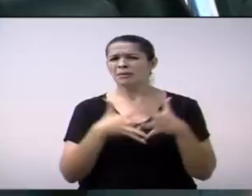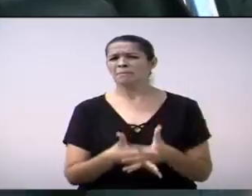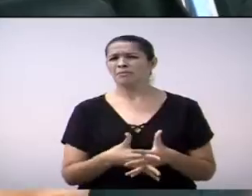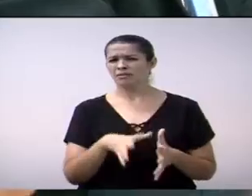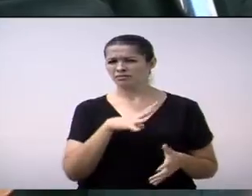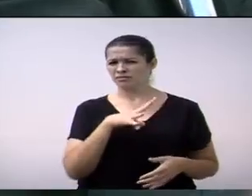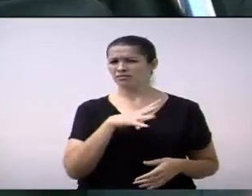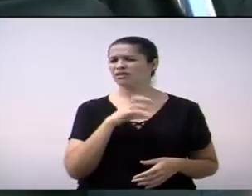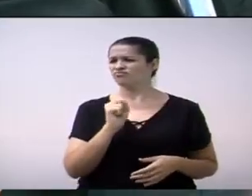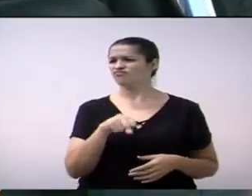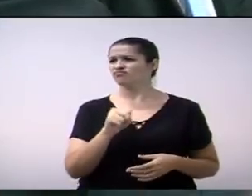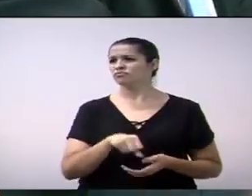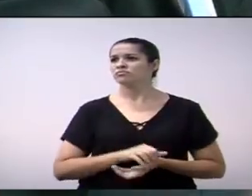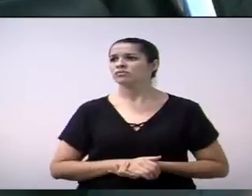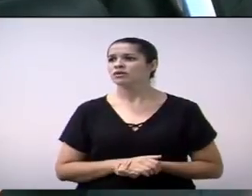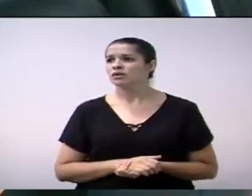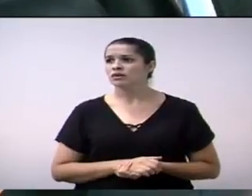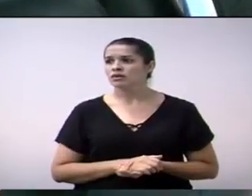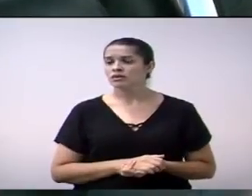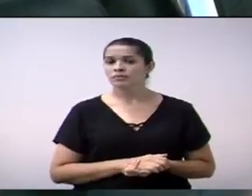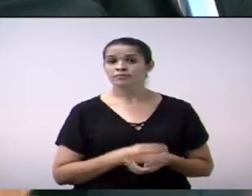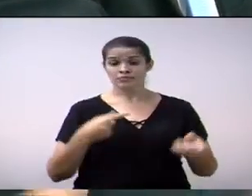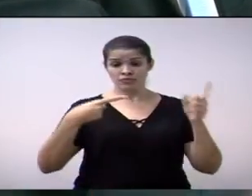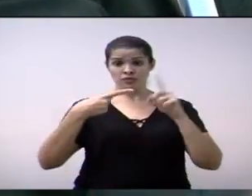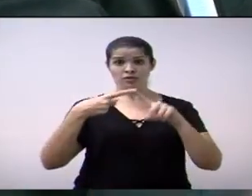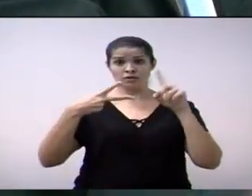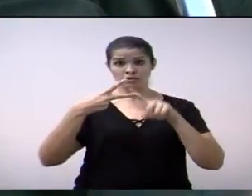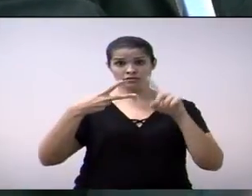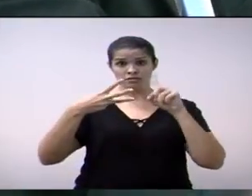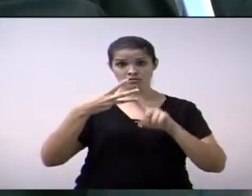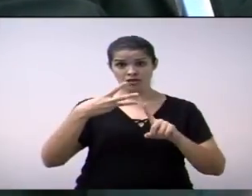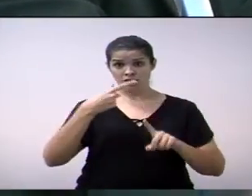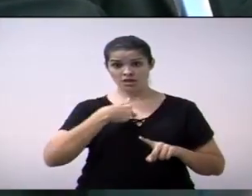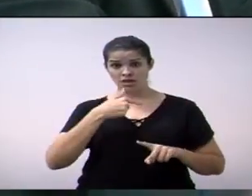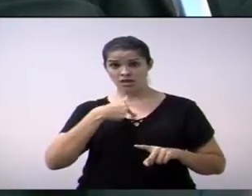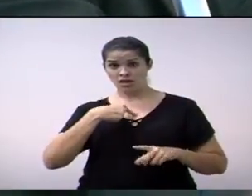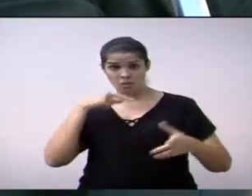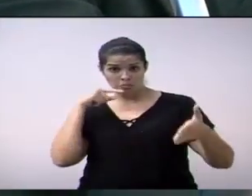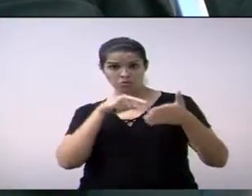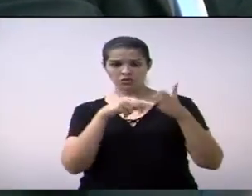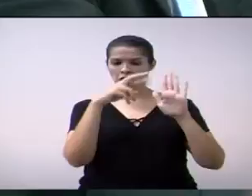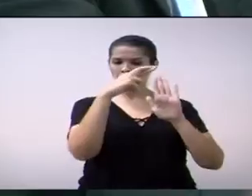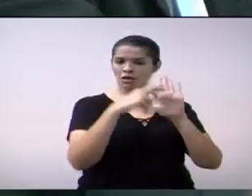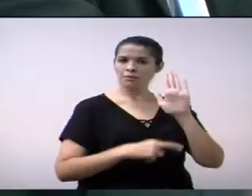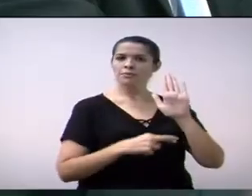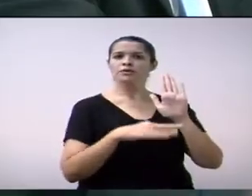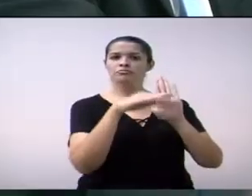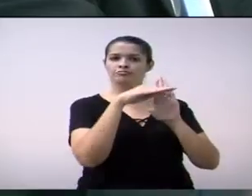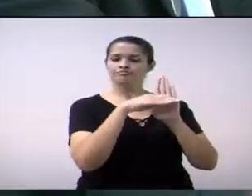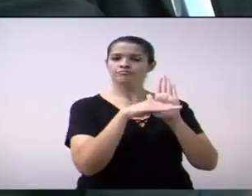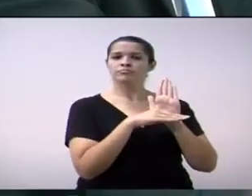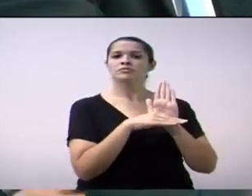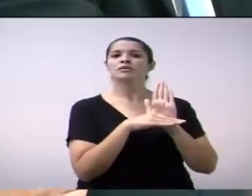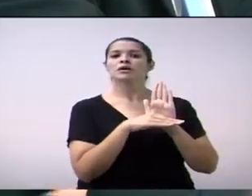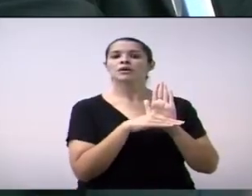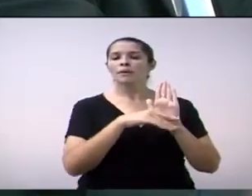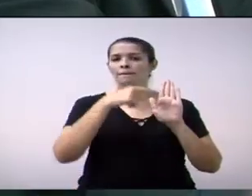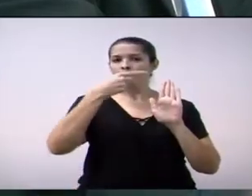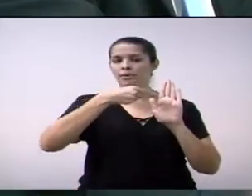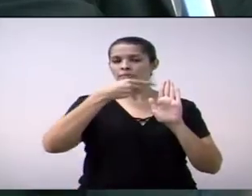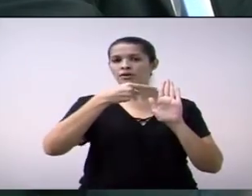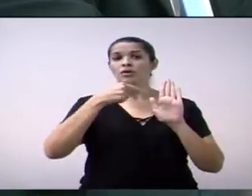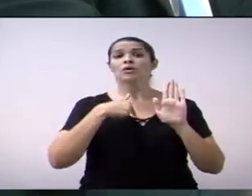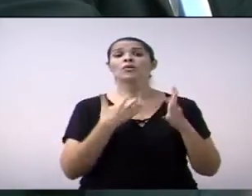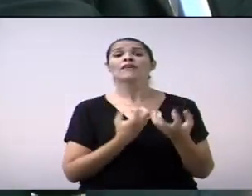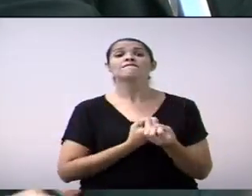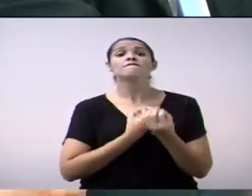cidade. Os três requerimentos de minha autoria, gostaria de fazer uma ponderação bastante objetiva com os três. O primeiro é requerendo